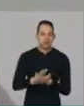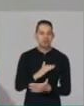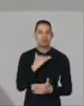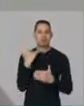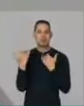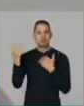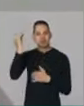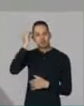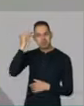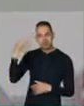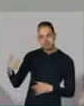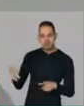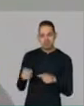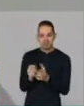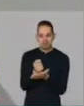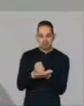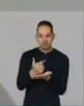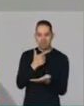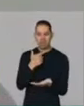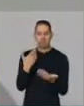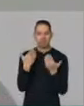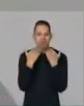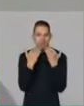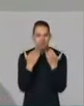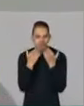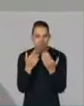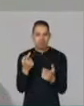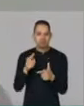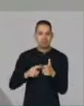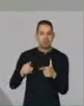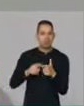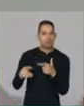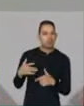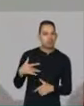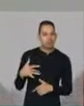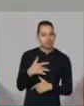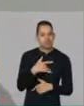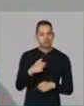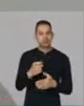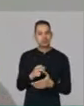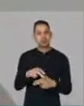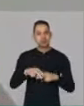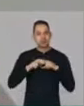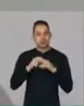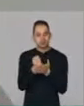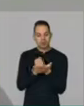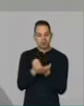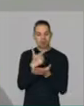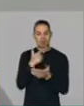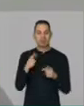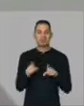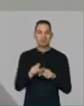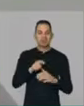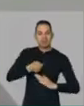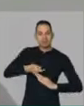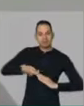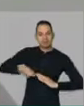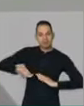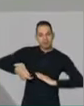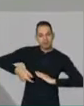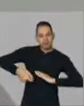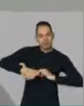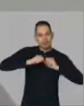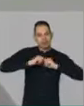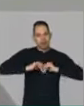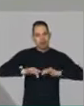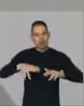medicamentos ineficazes e com efeitos colaterais que foram dados à população, pelas fake news que foram feitas nesse país e pela situação